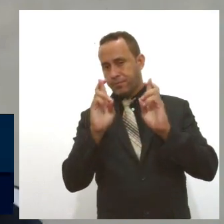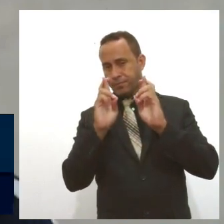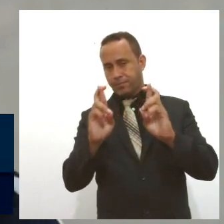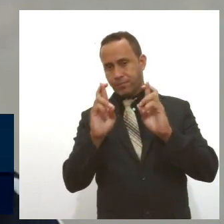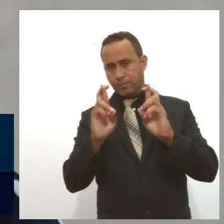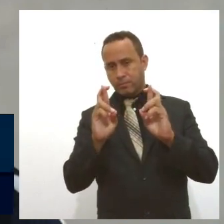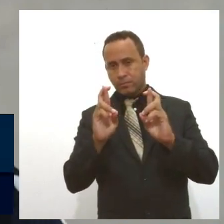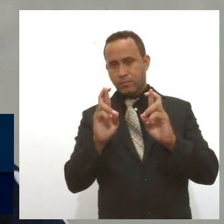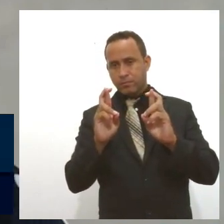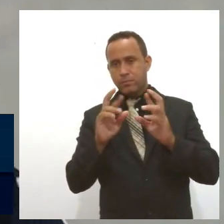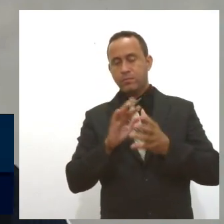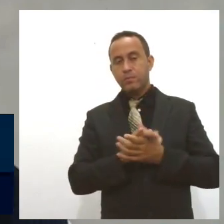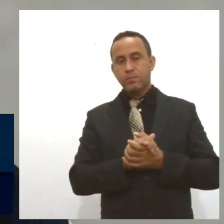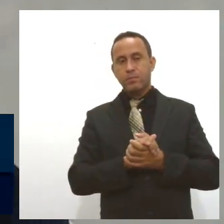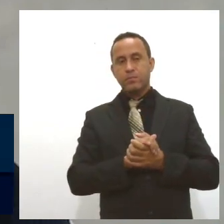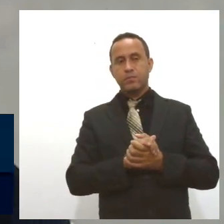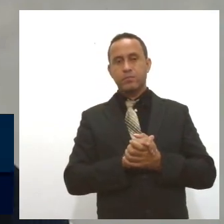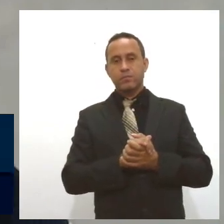assim como foi